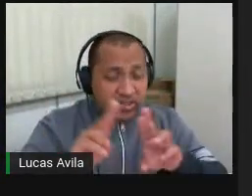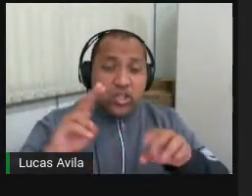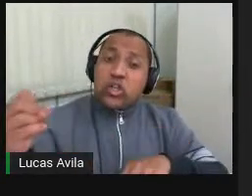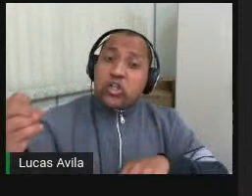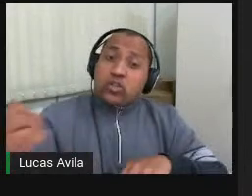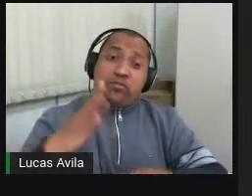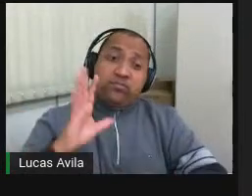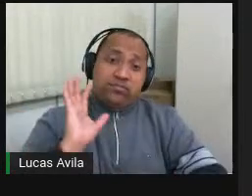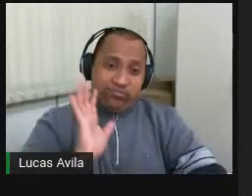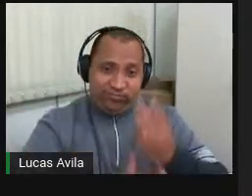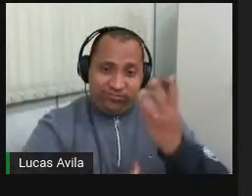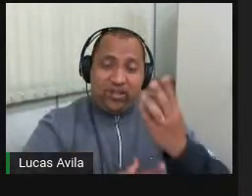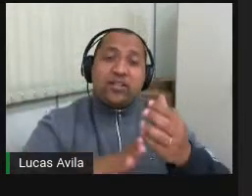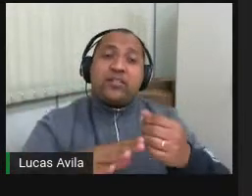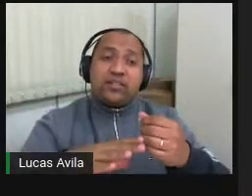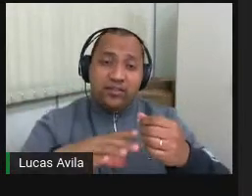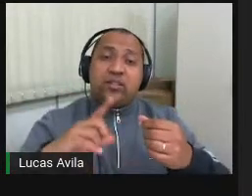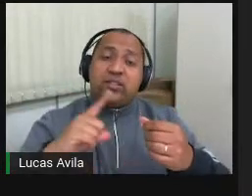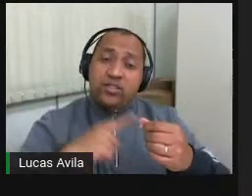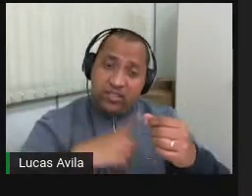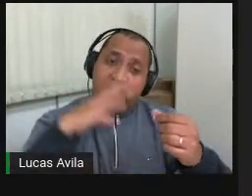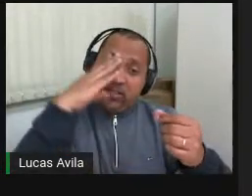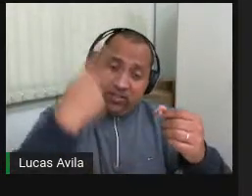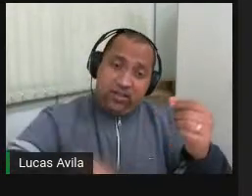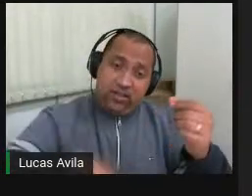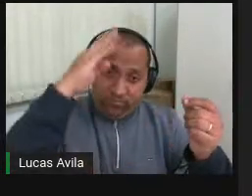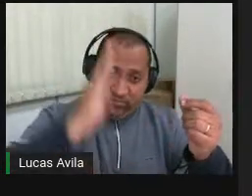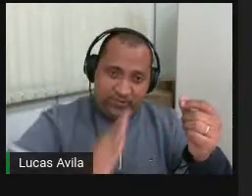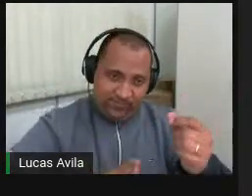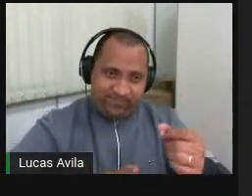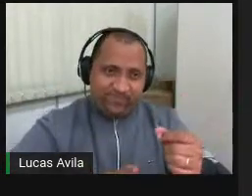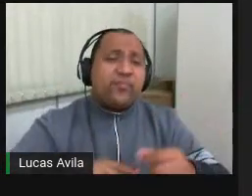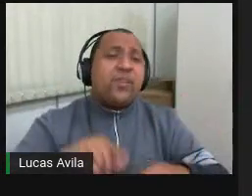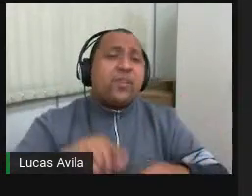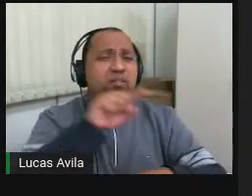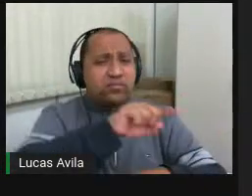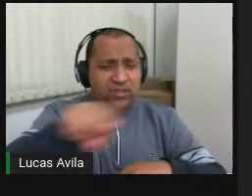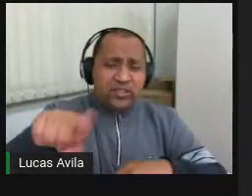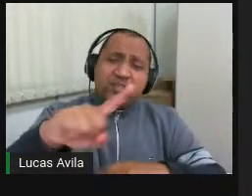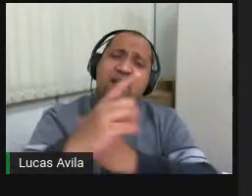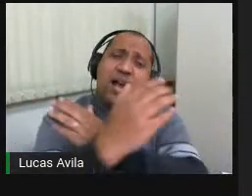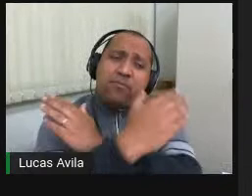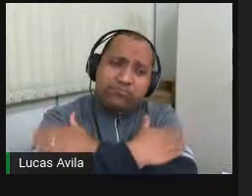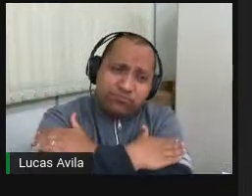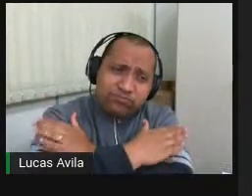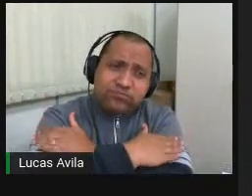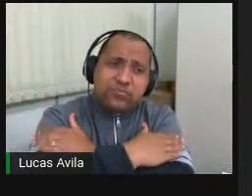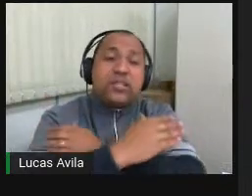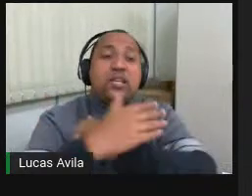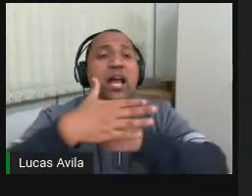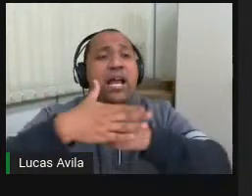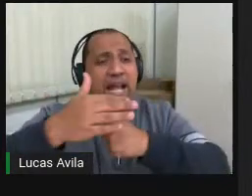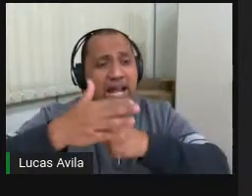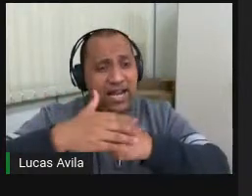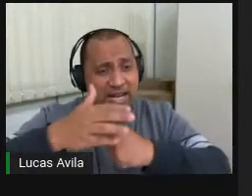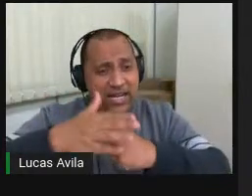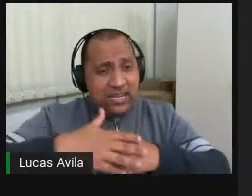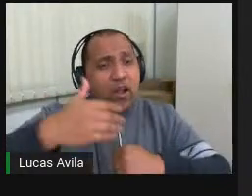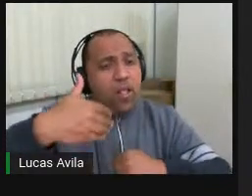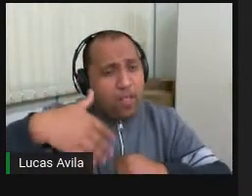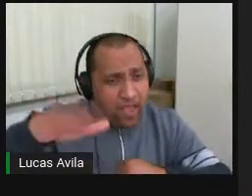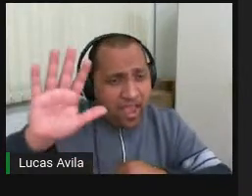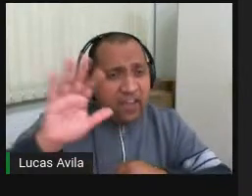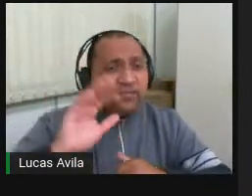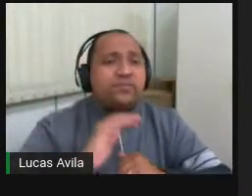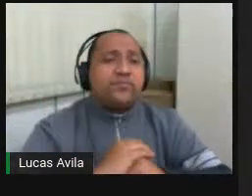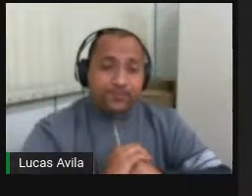criadas no Brasil. Então, levem o nosso abraço, levem o nosso carinho, levem, né,